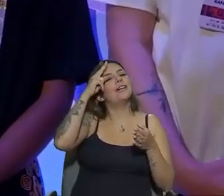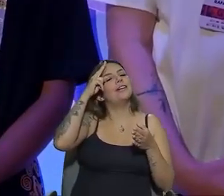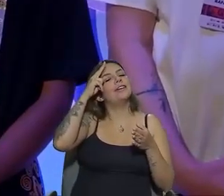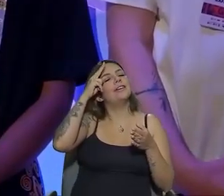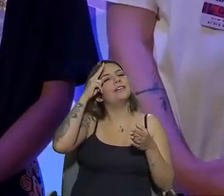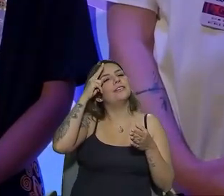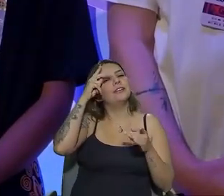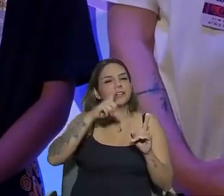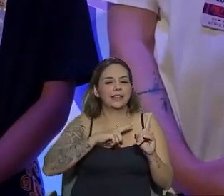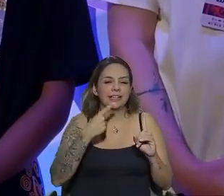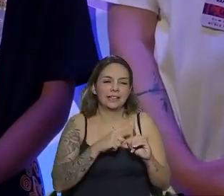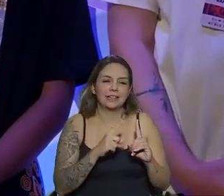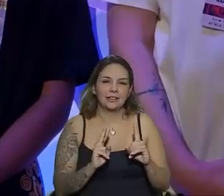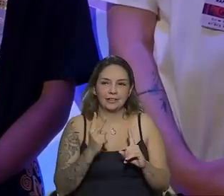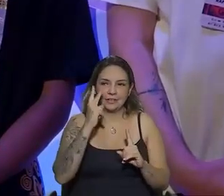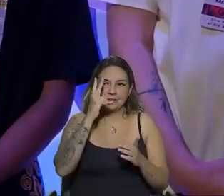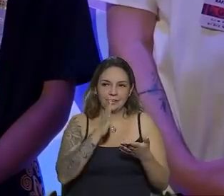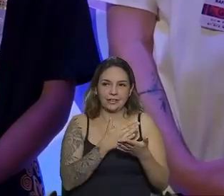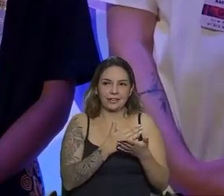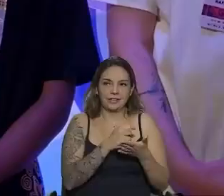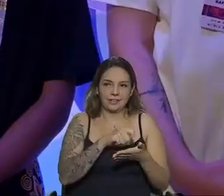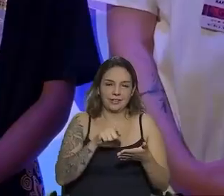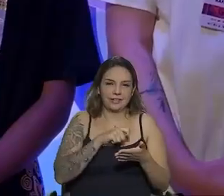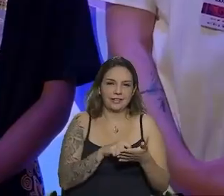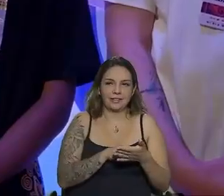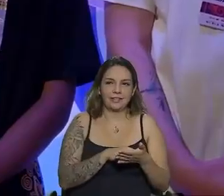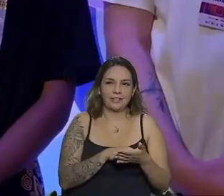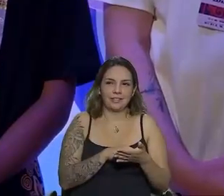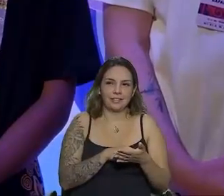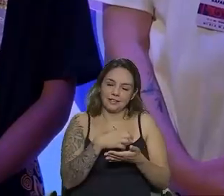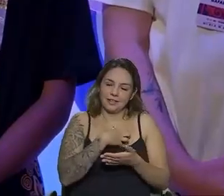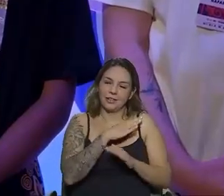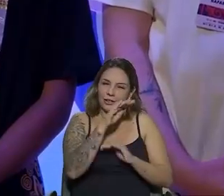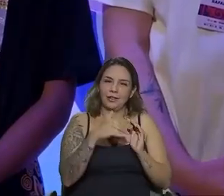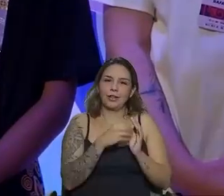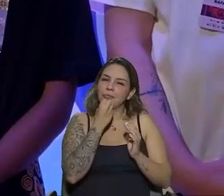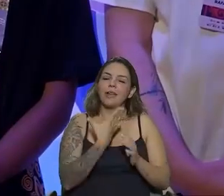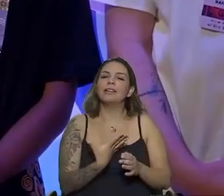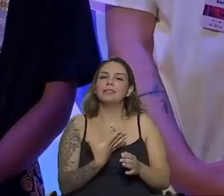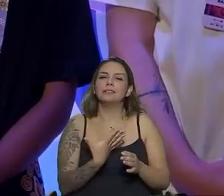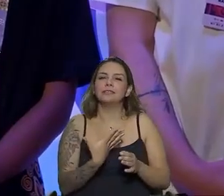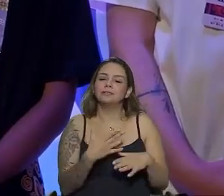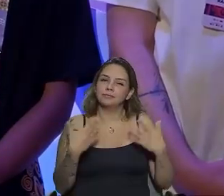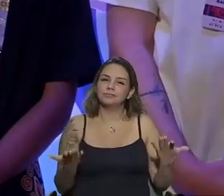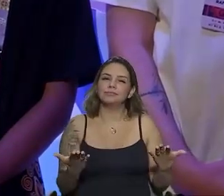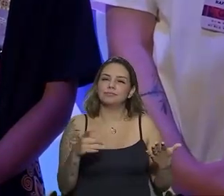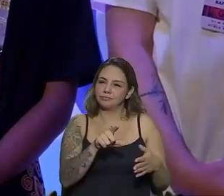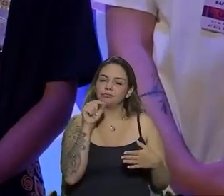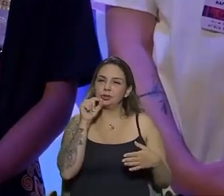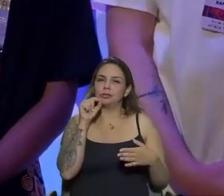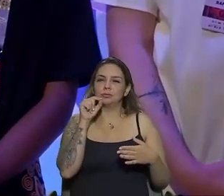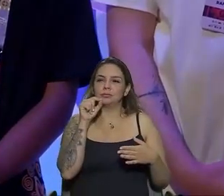e, apesar dos desafios de valorização dos livros e escritores, sentia que tudo iria ficar bem. Então